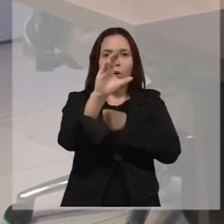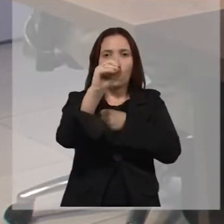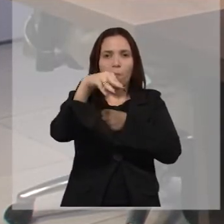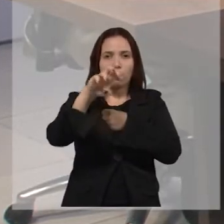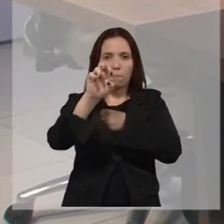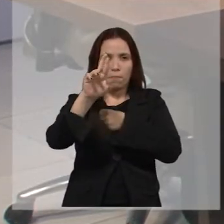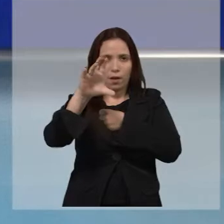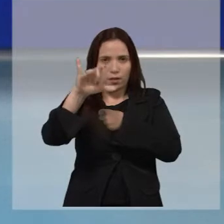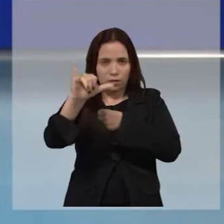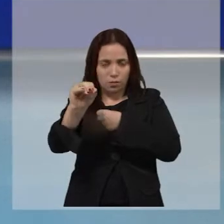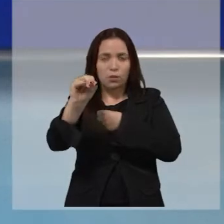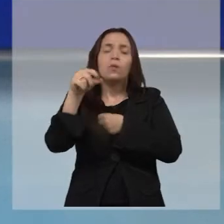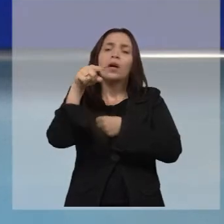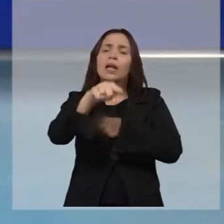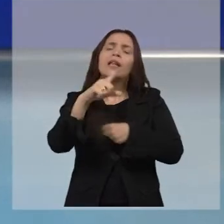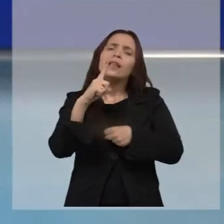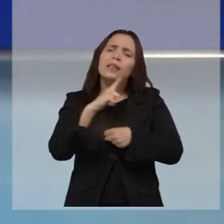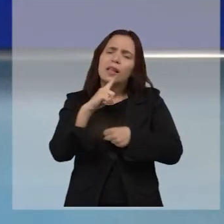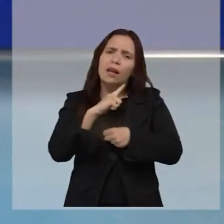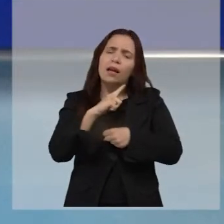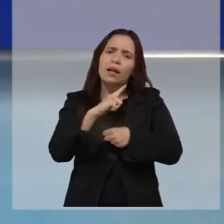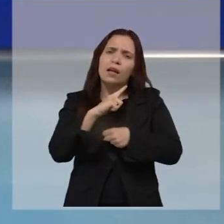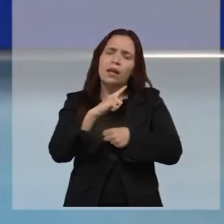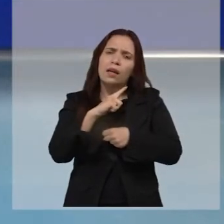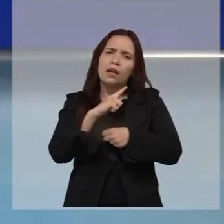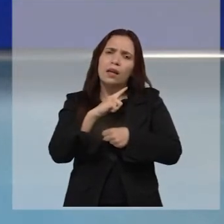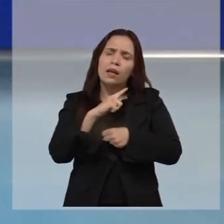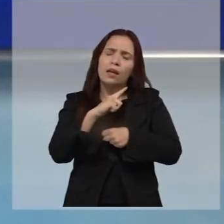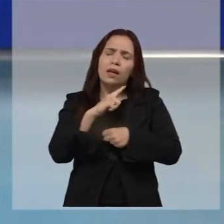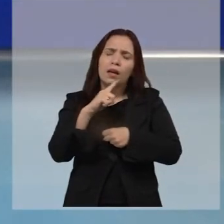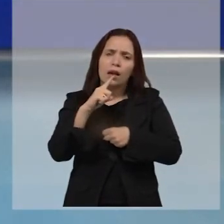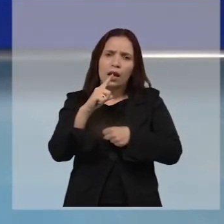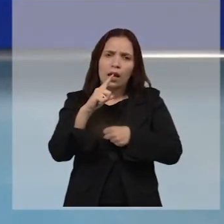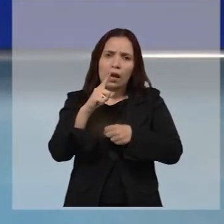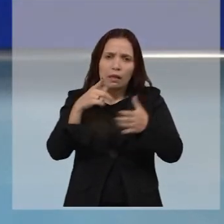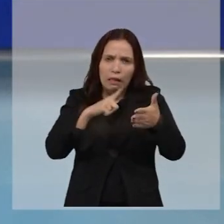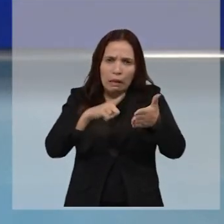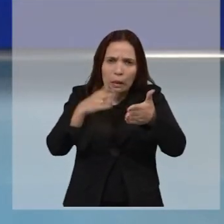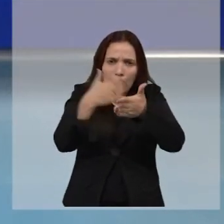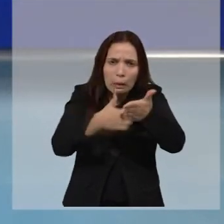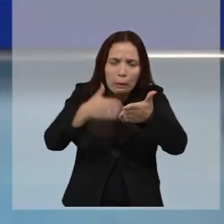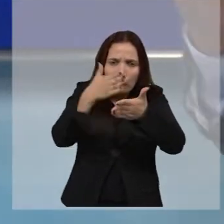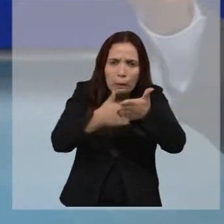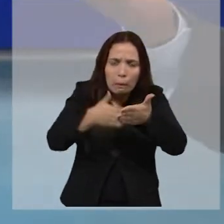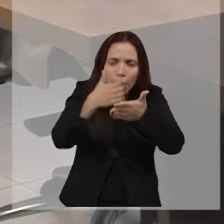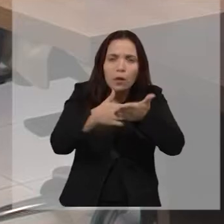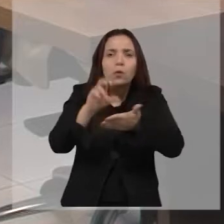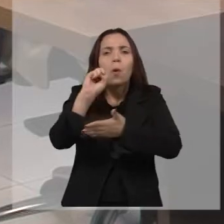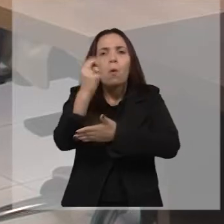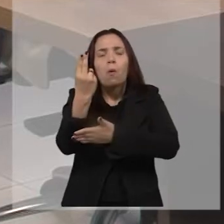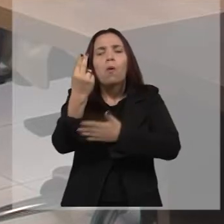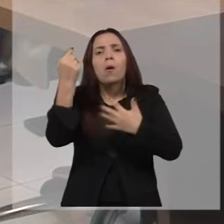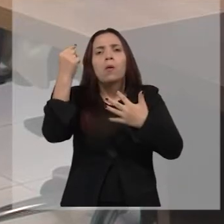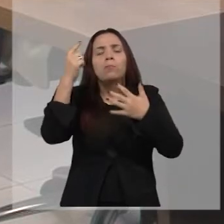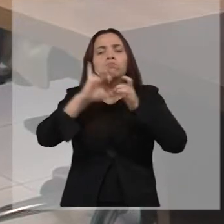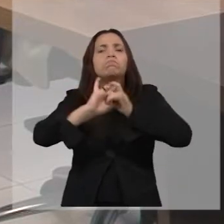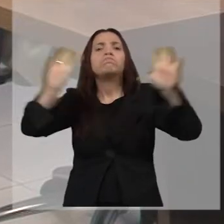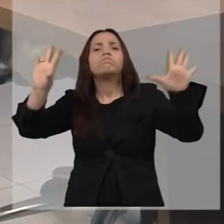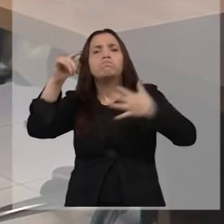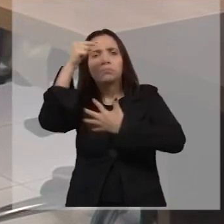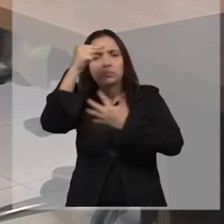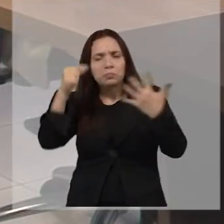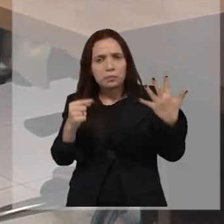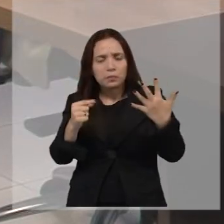elas participam de uma forma mais alargada ou é muito restrito ainda? Se o próprio SEBRAE, que a senhora acabou de